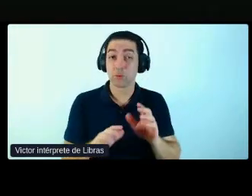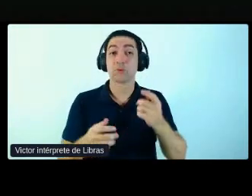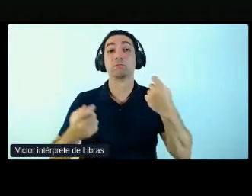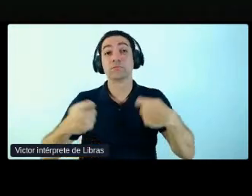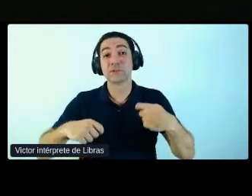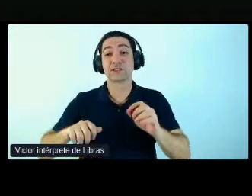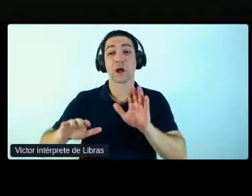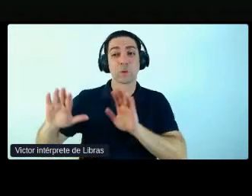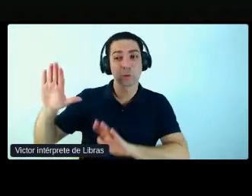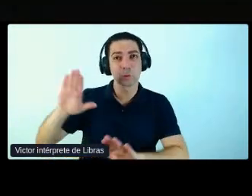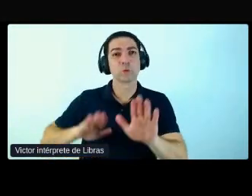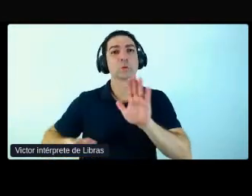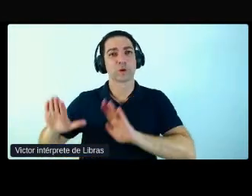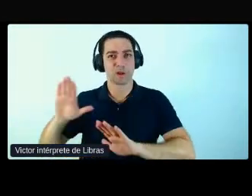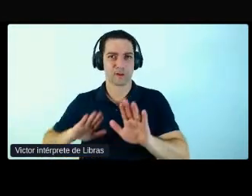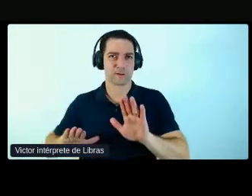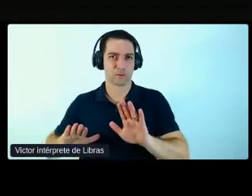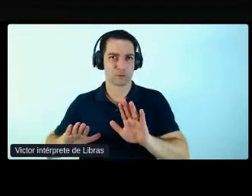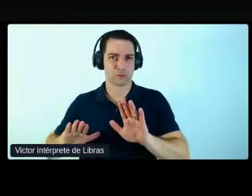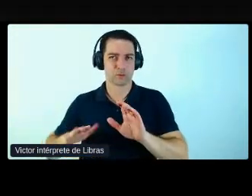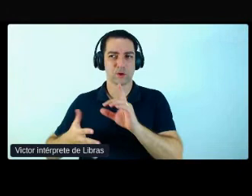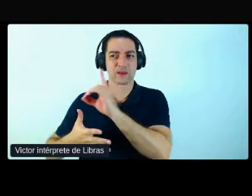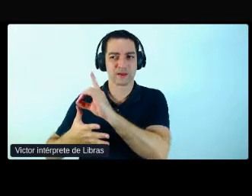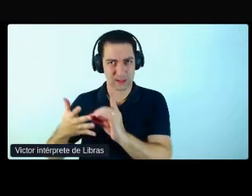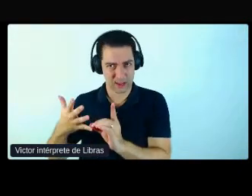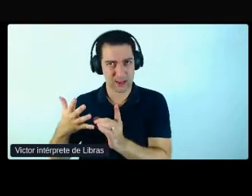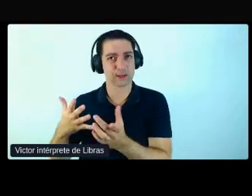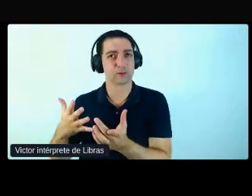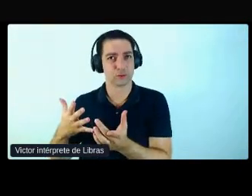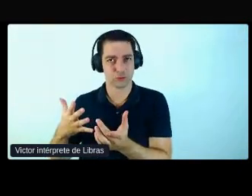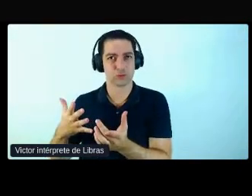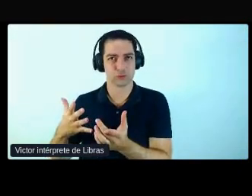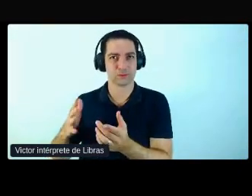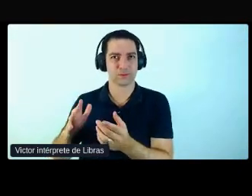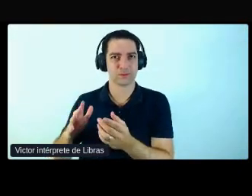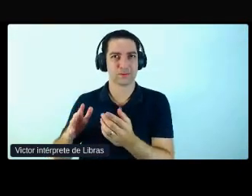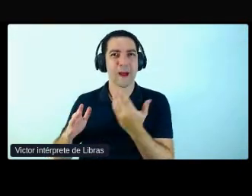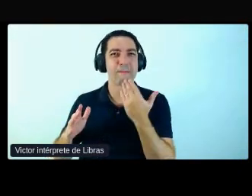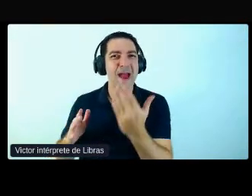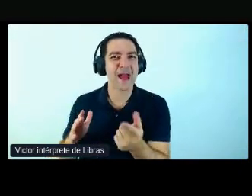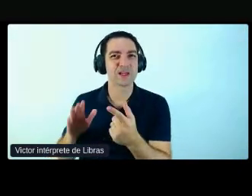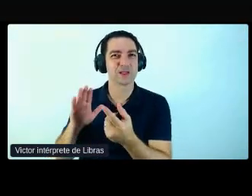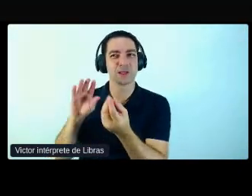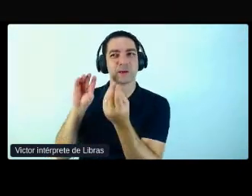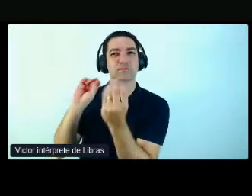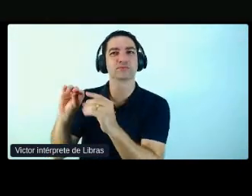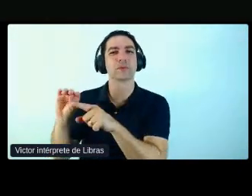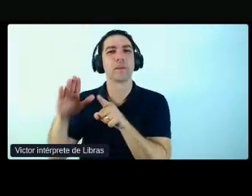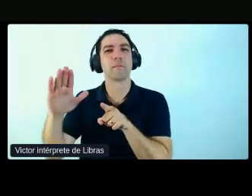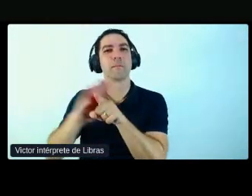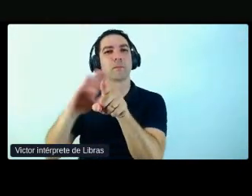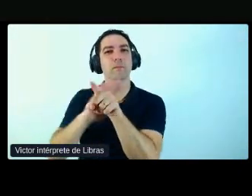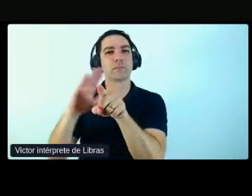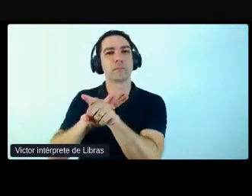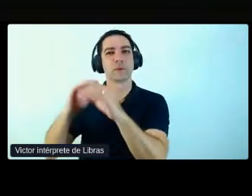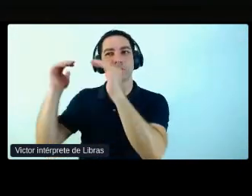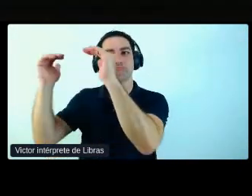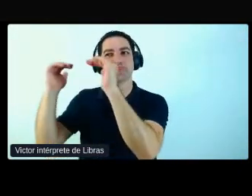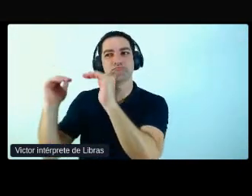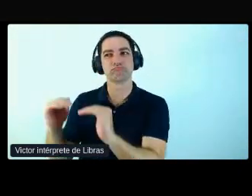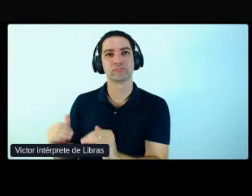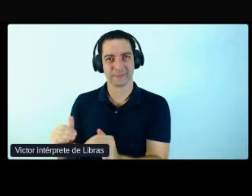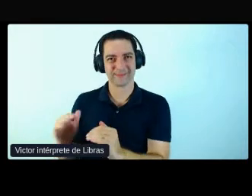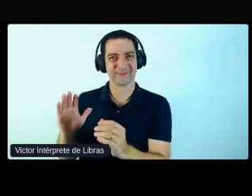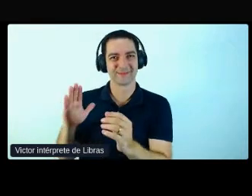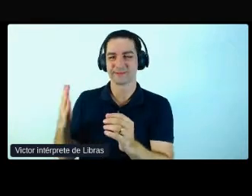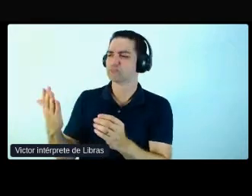gente colhe, porque, a gente pode acabar ignorando alguns dados, e com isso a gente nunca vai